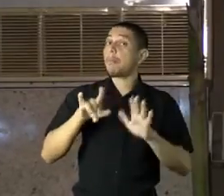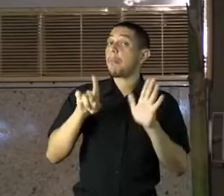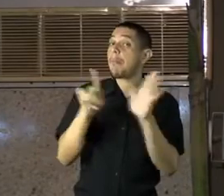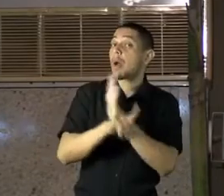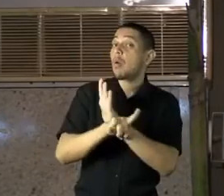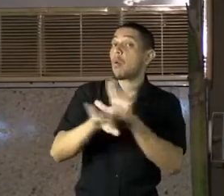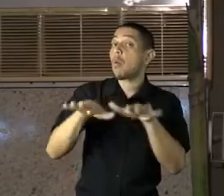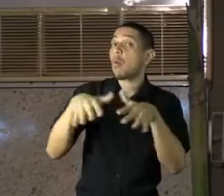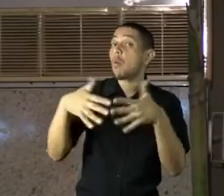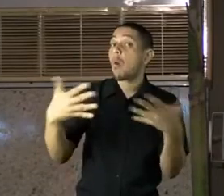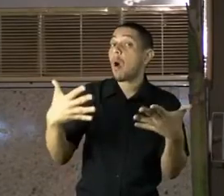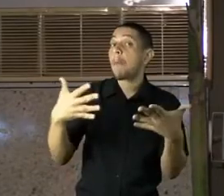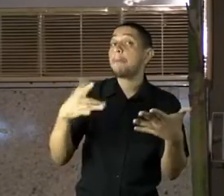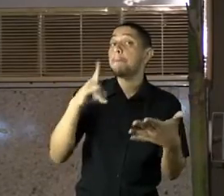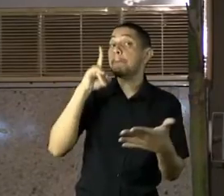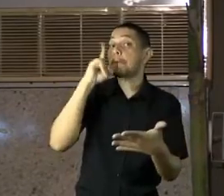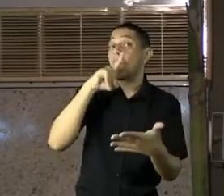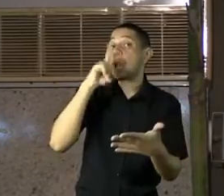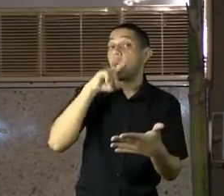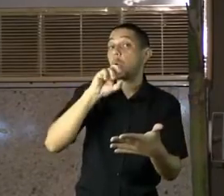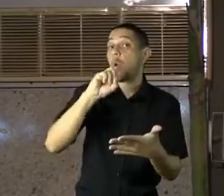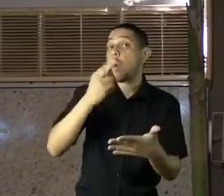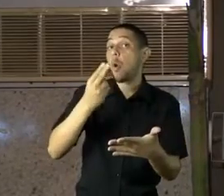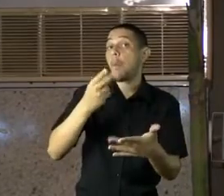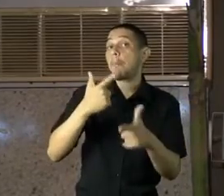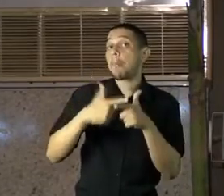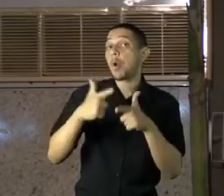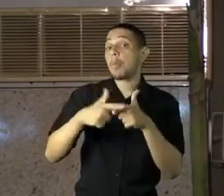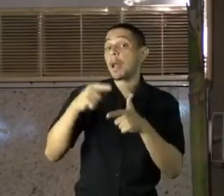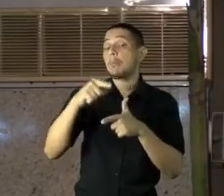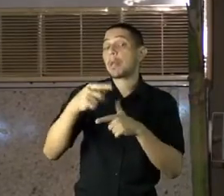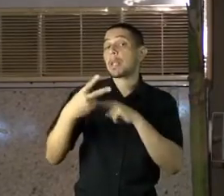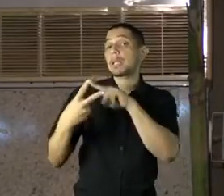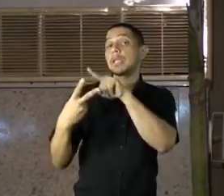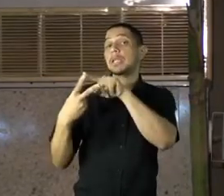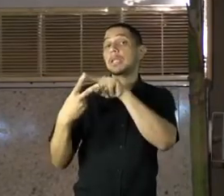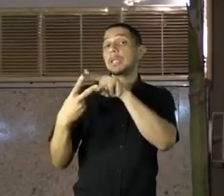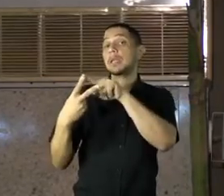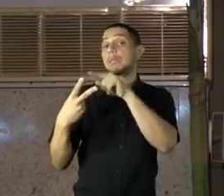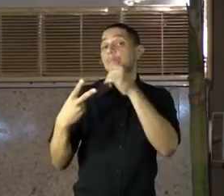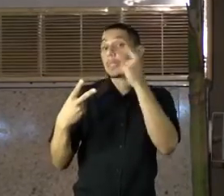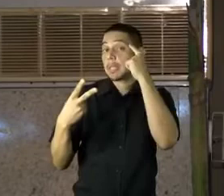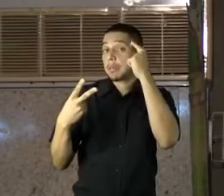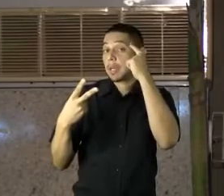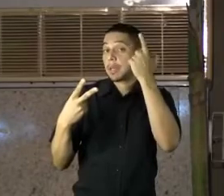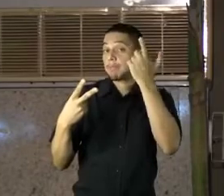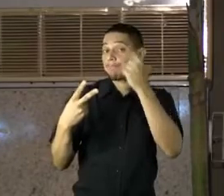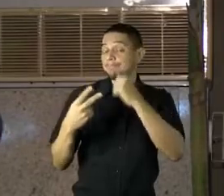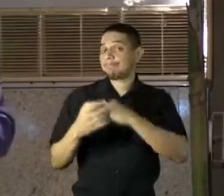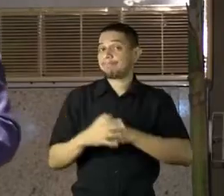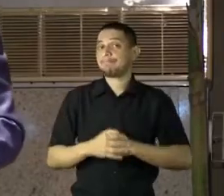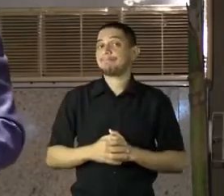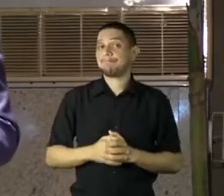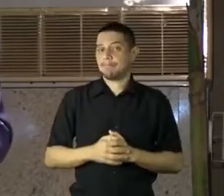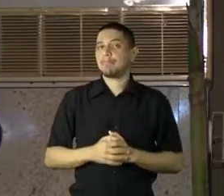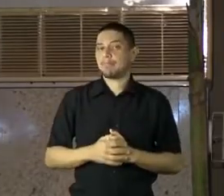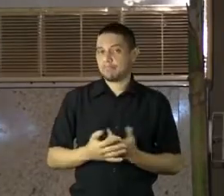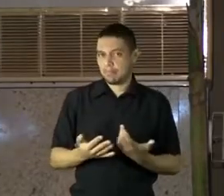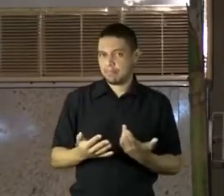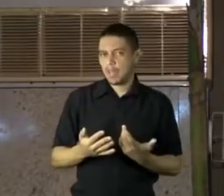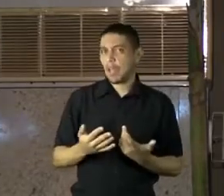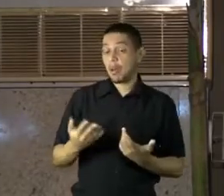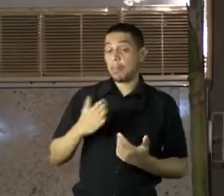qual é o problema desse segundo modelo de pensamento E qual é o perigo que ele traz para nossa vida